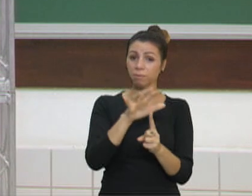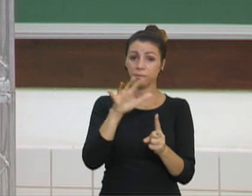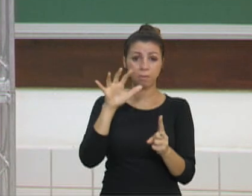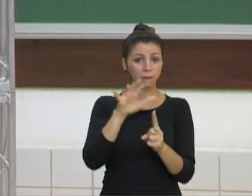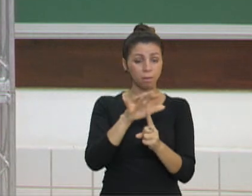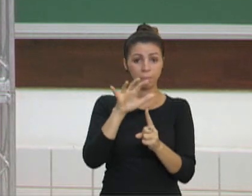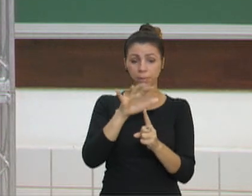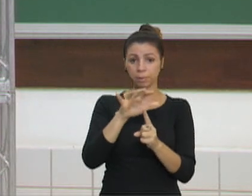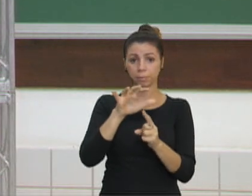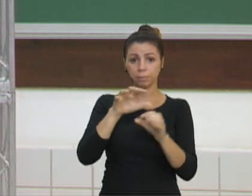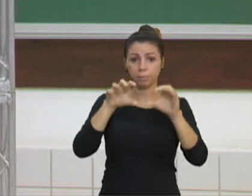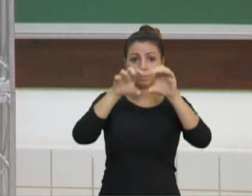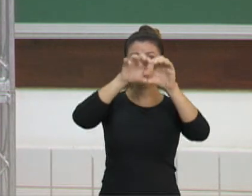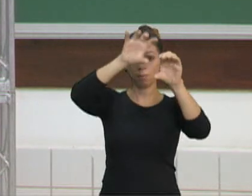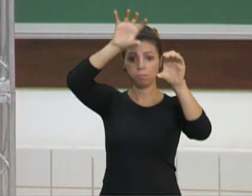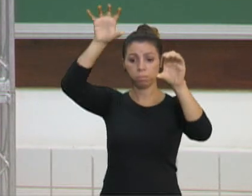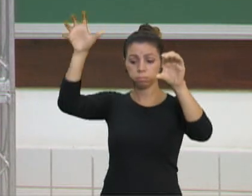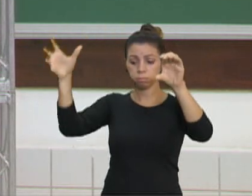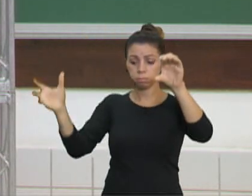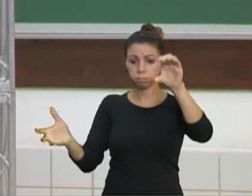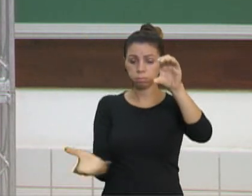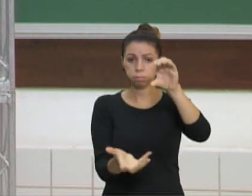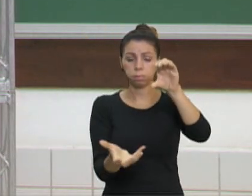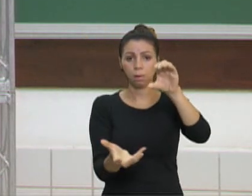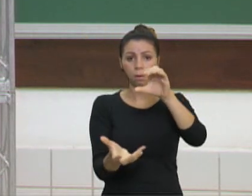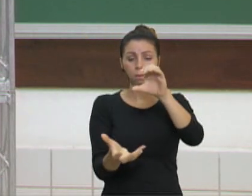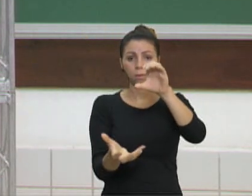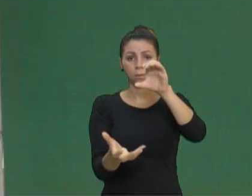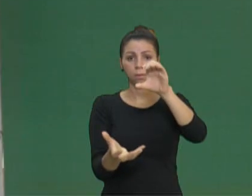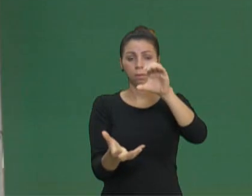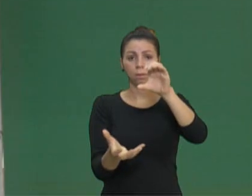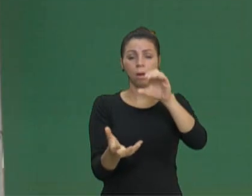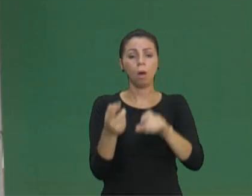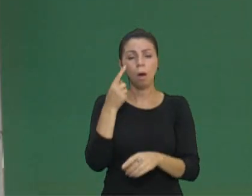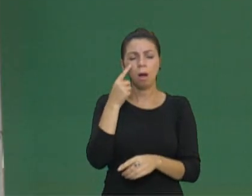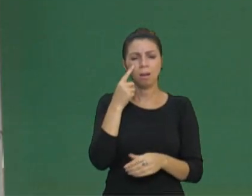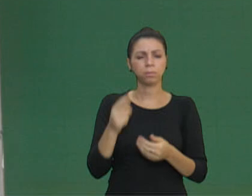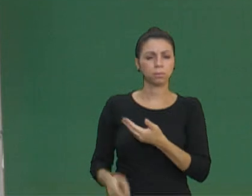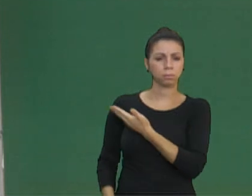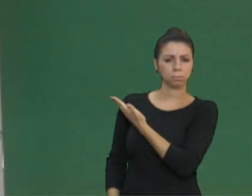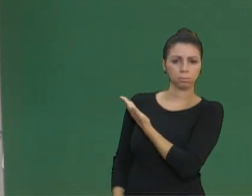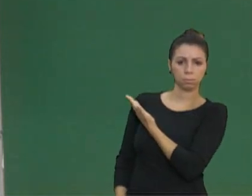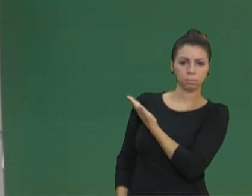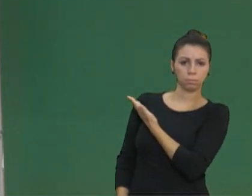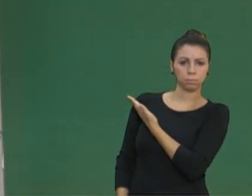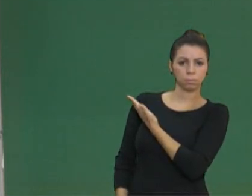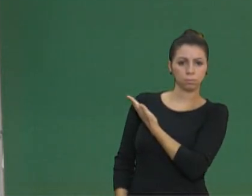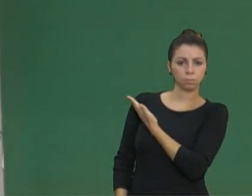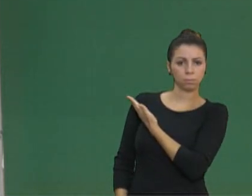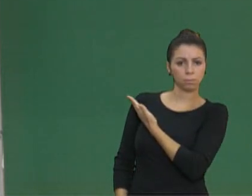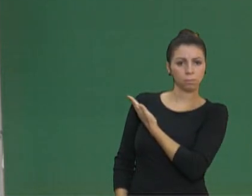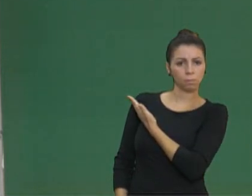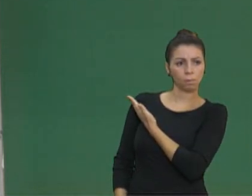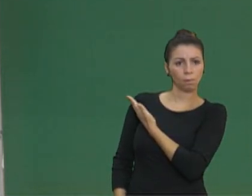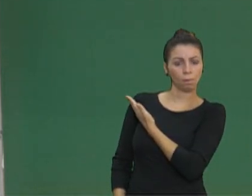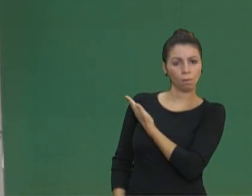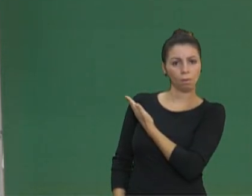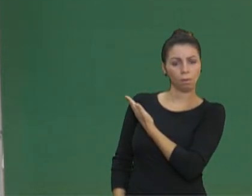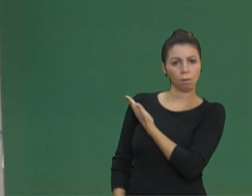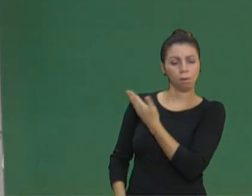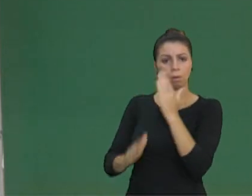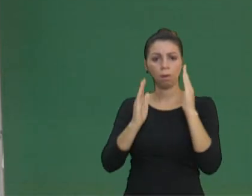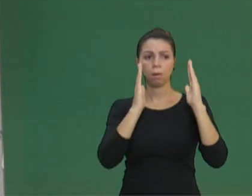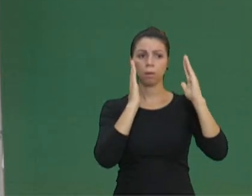o deslocamento das massas de ar. Vamos dar uma olhada aqui na imagem. Essa é uma situação normal. Na